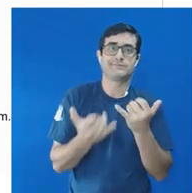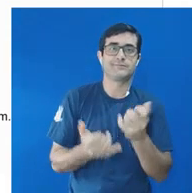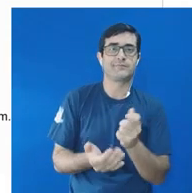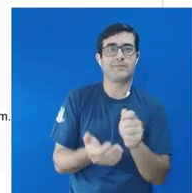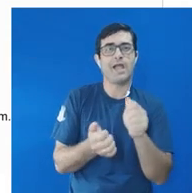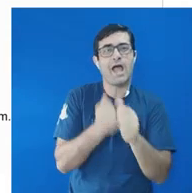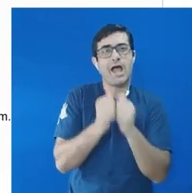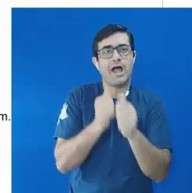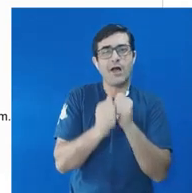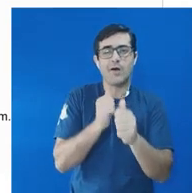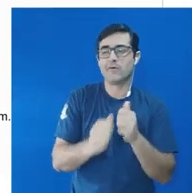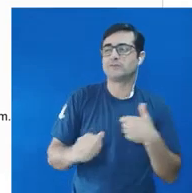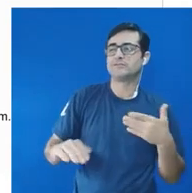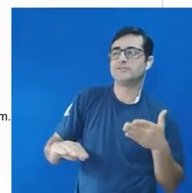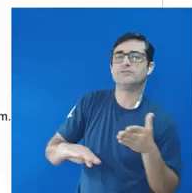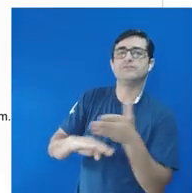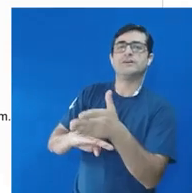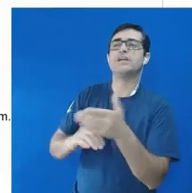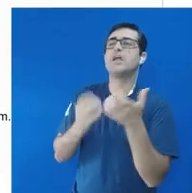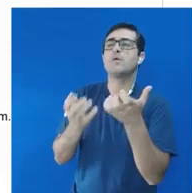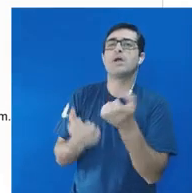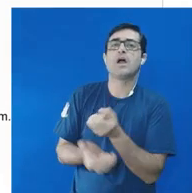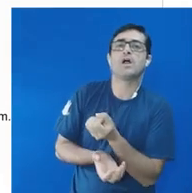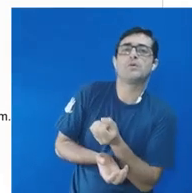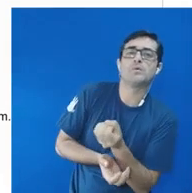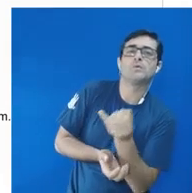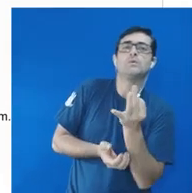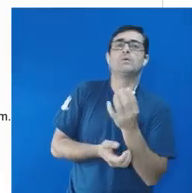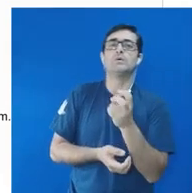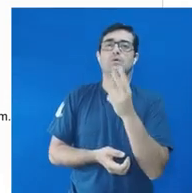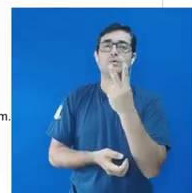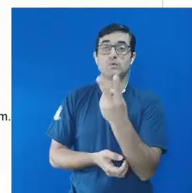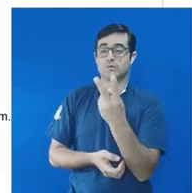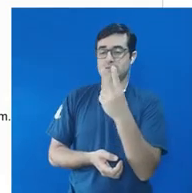comprar arroz, a gente não chega lá e diz assim, eu quero